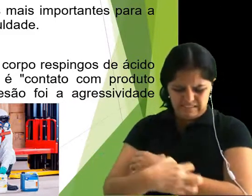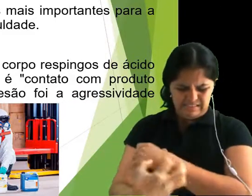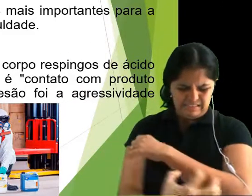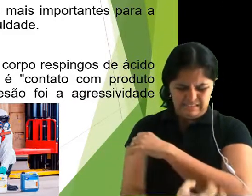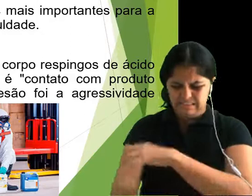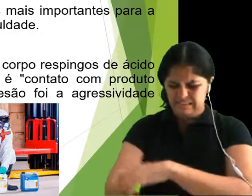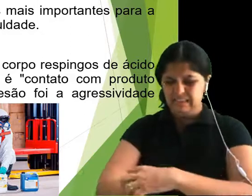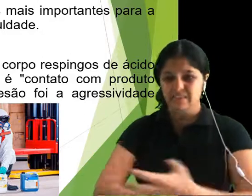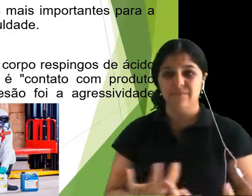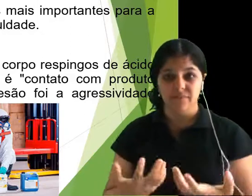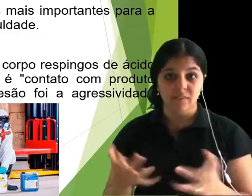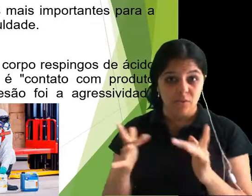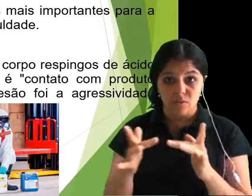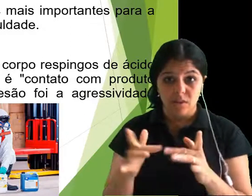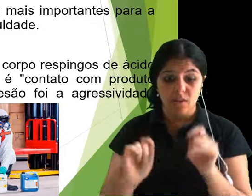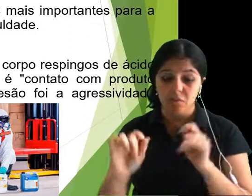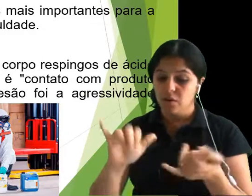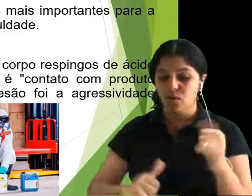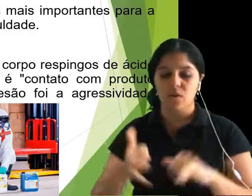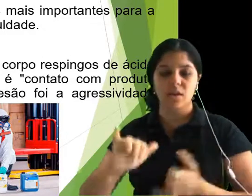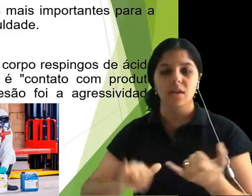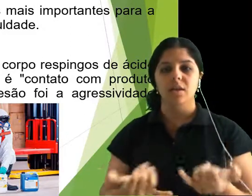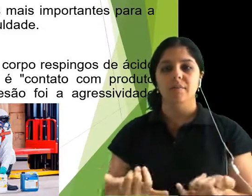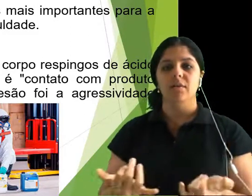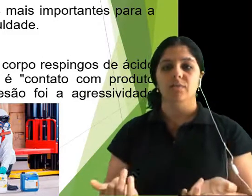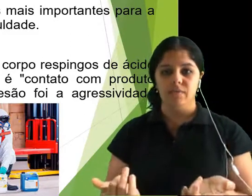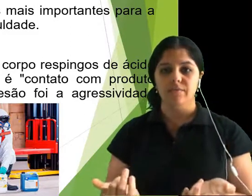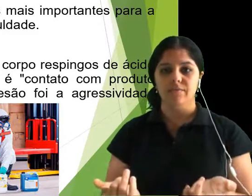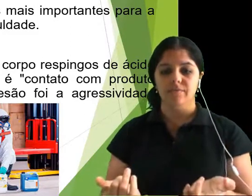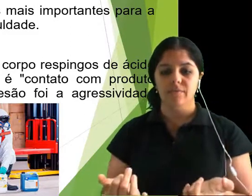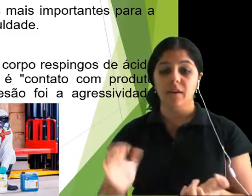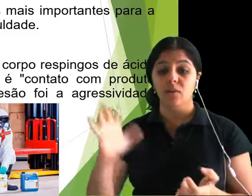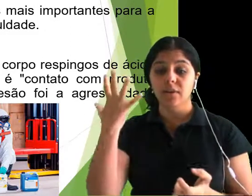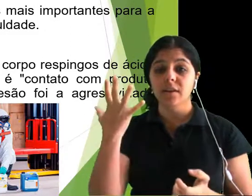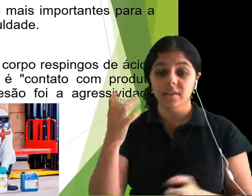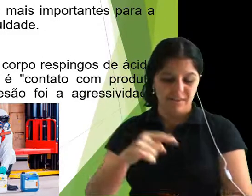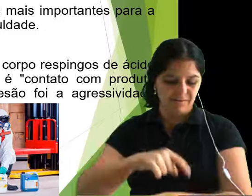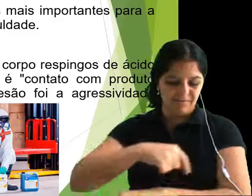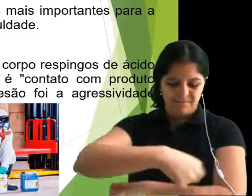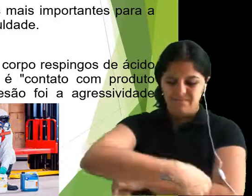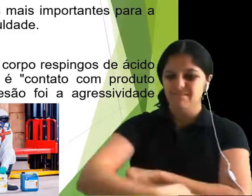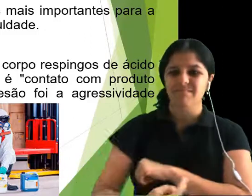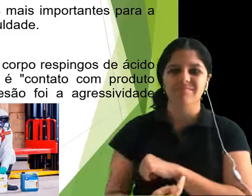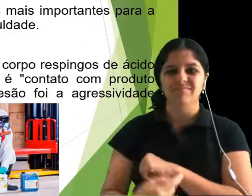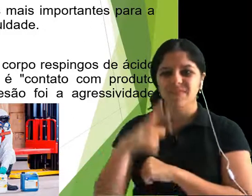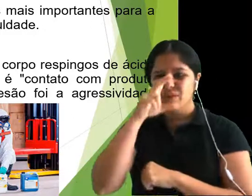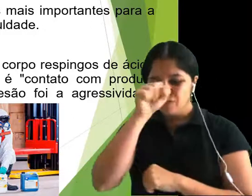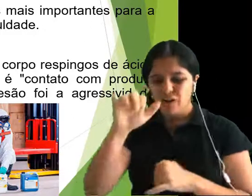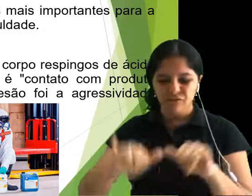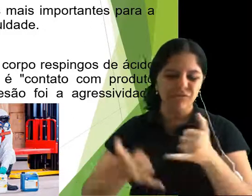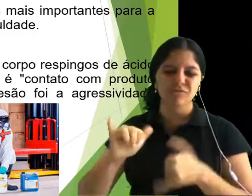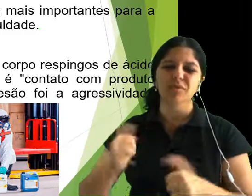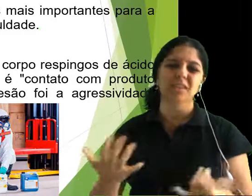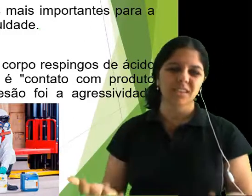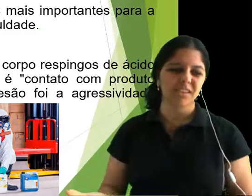tipo é o contato com o produto químico, pois o que determinou essa lesão foi a agressividade química